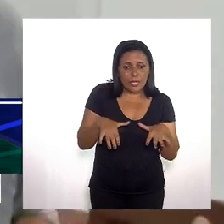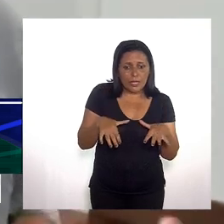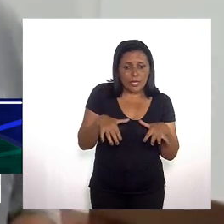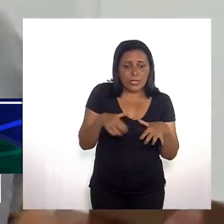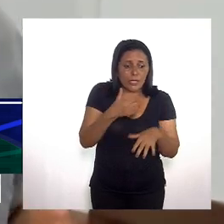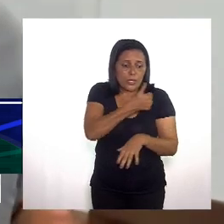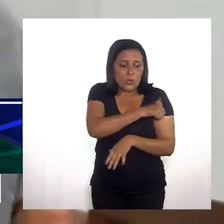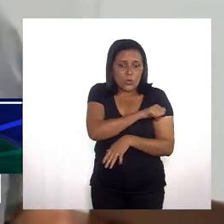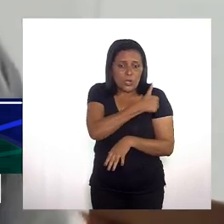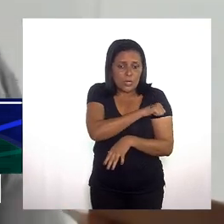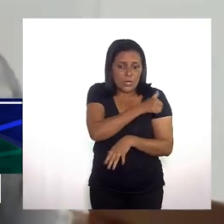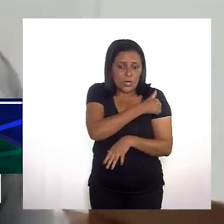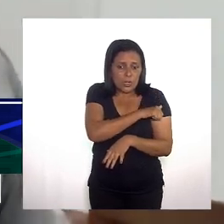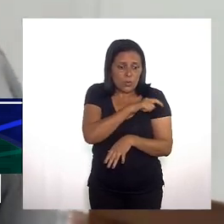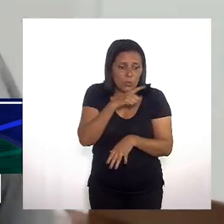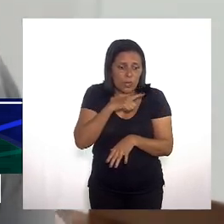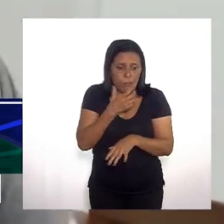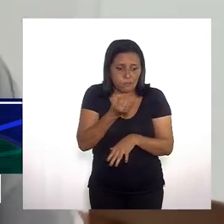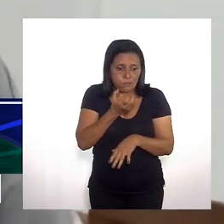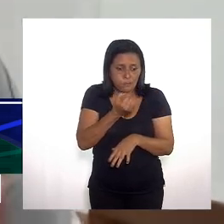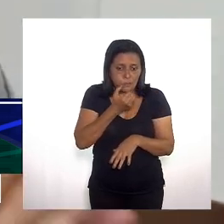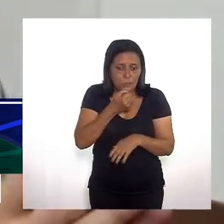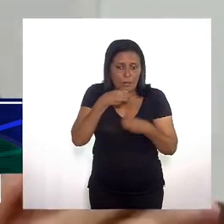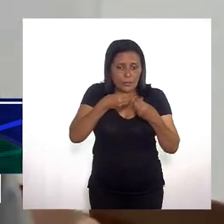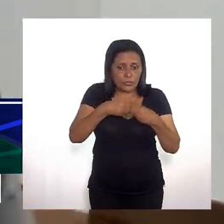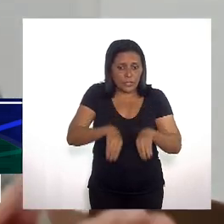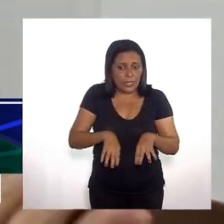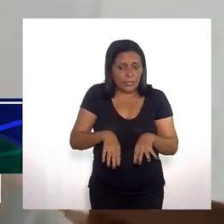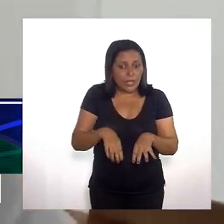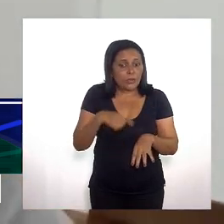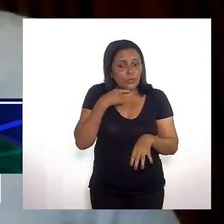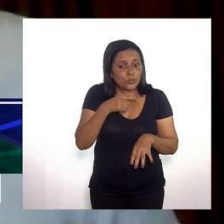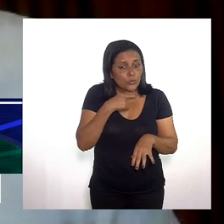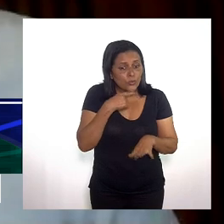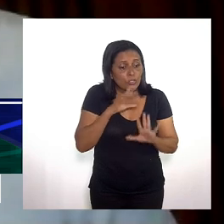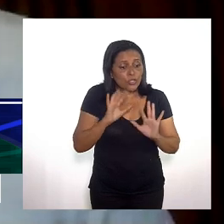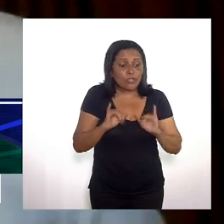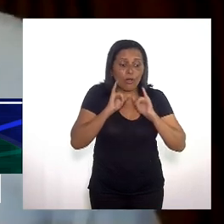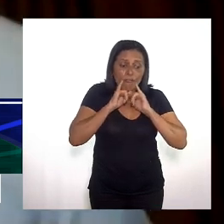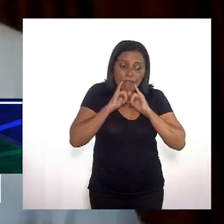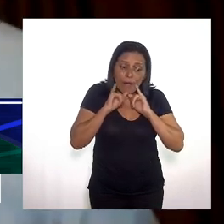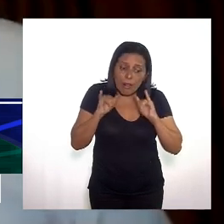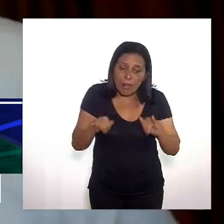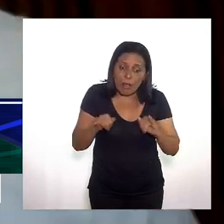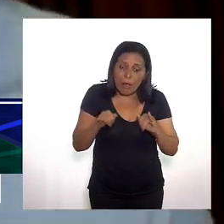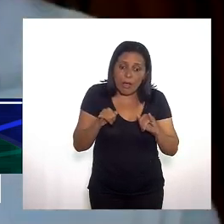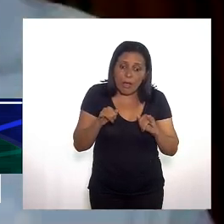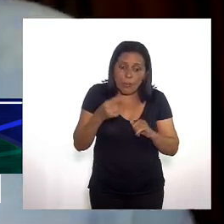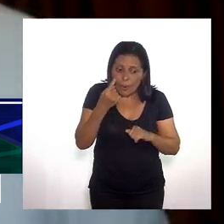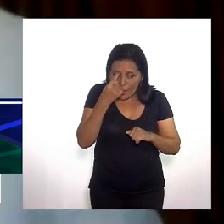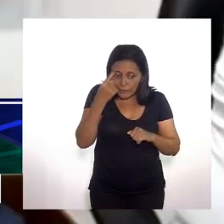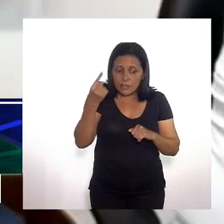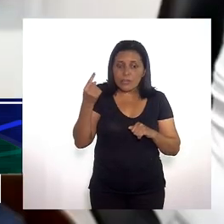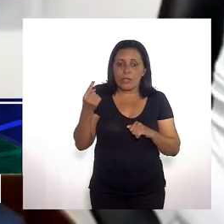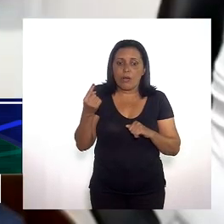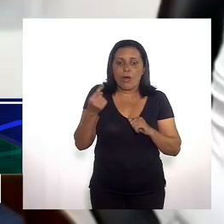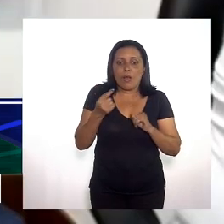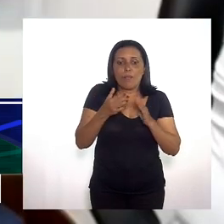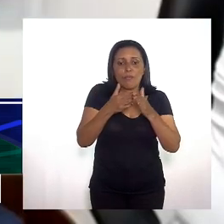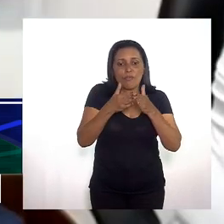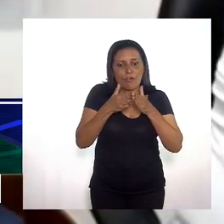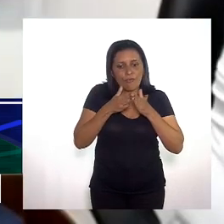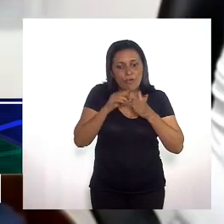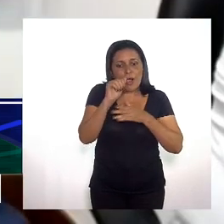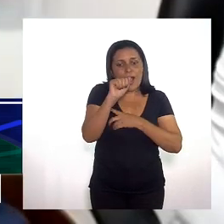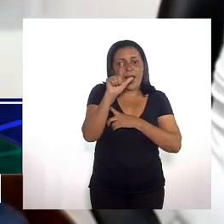ter a poupança prejudicada, eu não tenho dúvida. Eu não estou questionando isso. Outra visão, eu só estou dizendo, Alexandre, que para a intenção... Alexandre, por favor, que quer criar... Alexandre, boa,